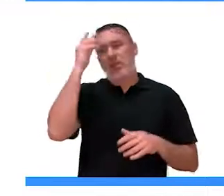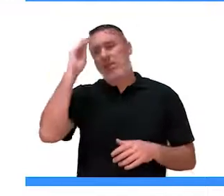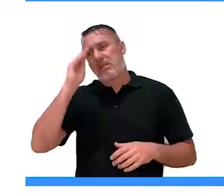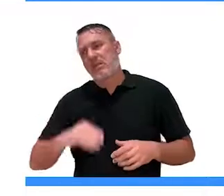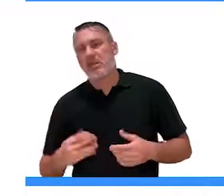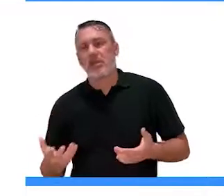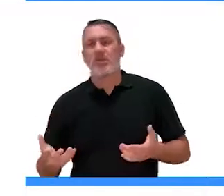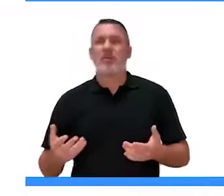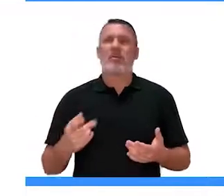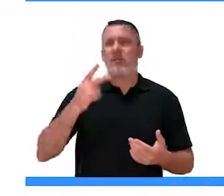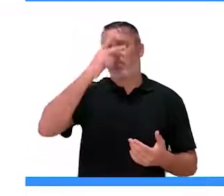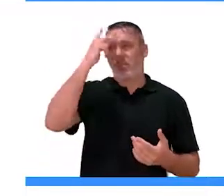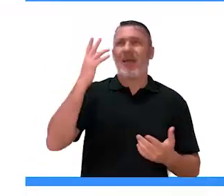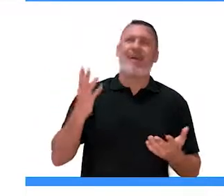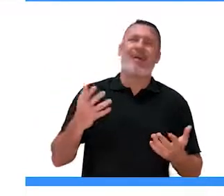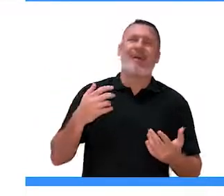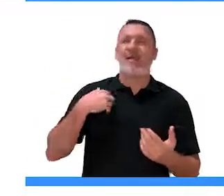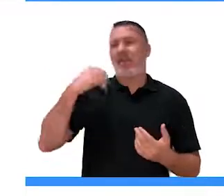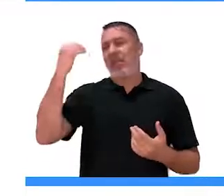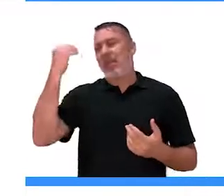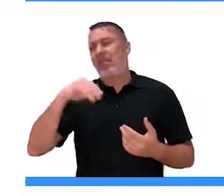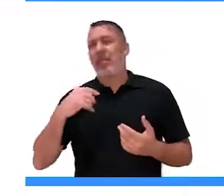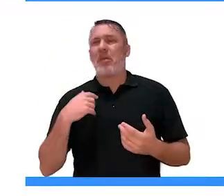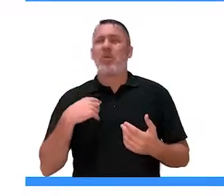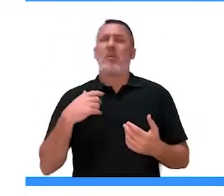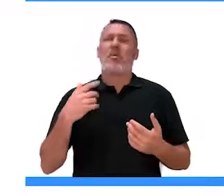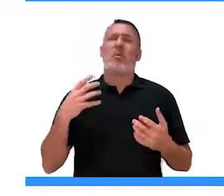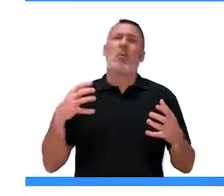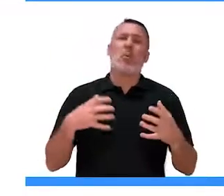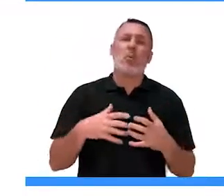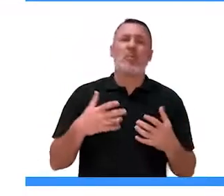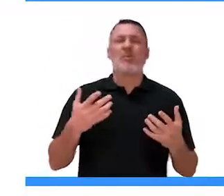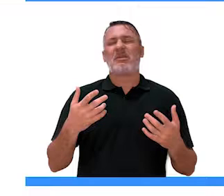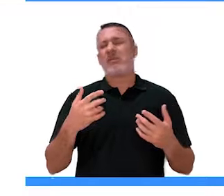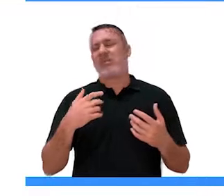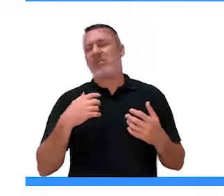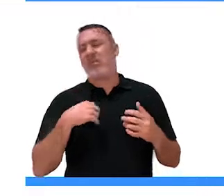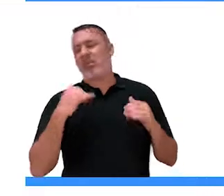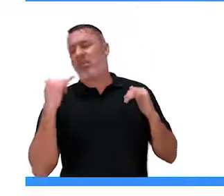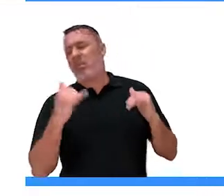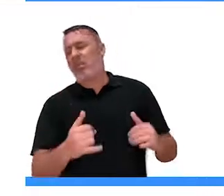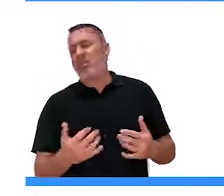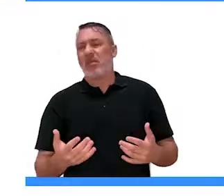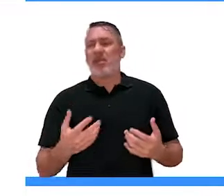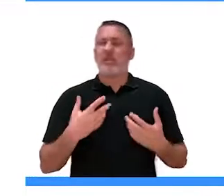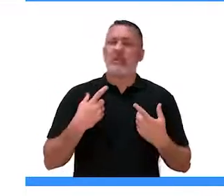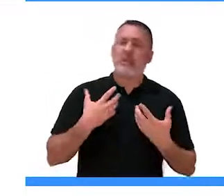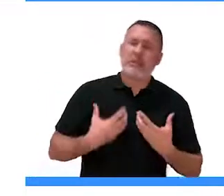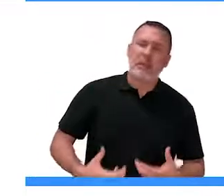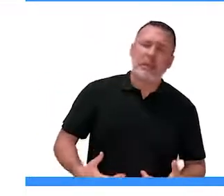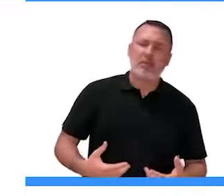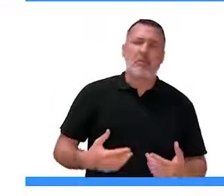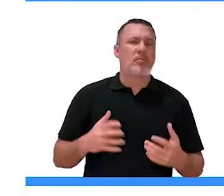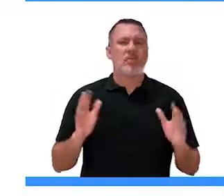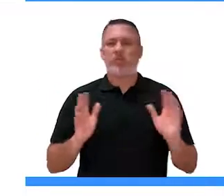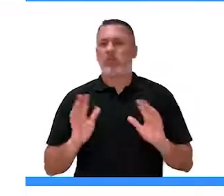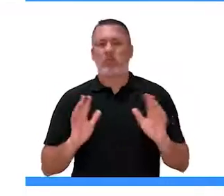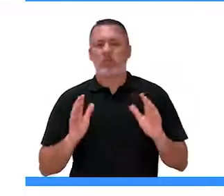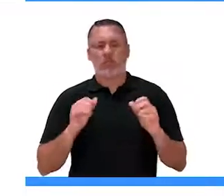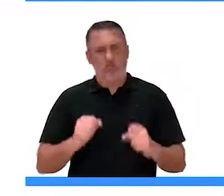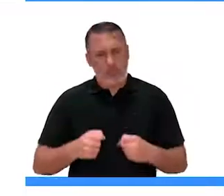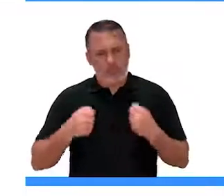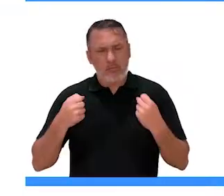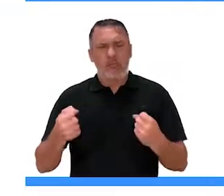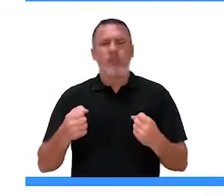pessoas desistem, ou se não foi muito bem na primeira fase, já se entrega, né? Já fica desanimado para a segunda. Mas